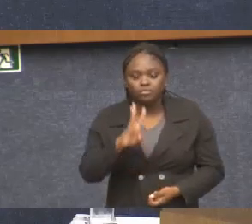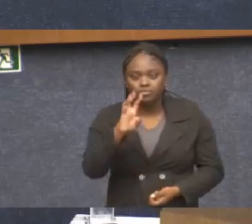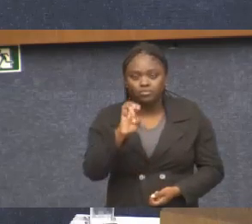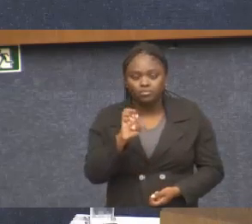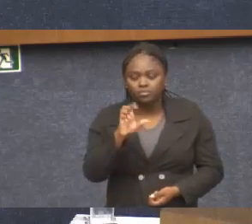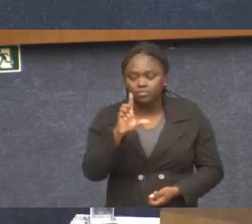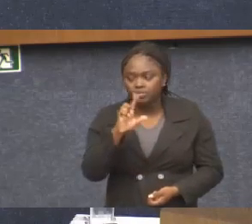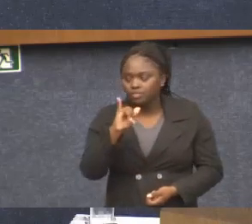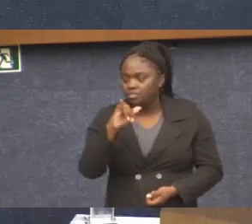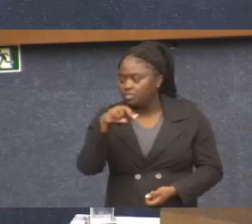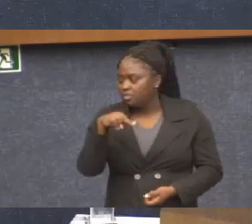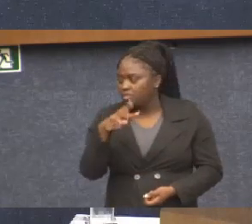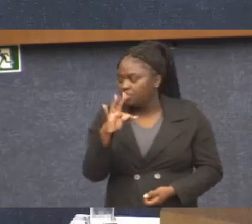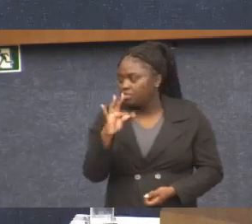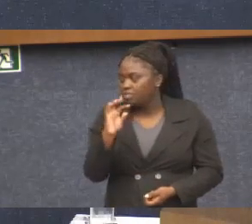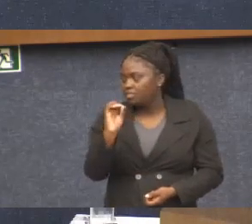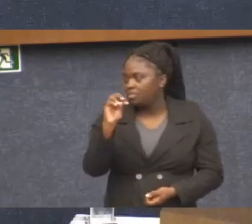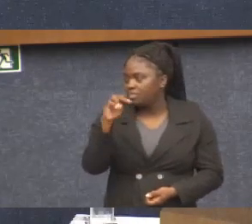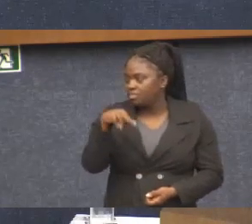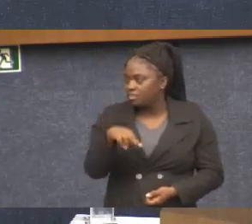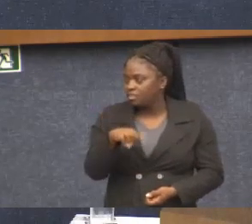Wellington Vitor.